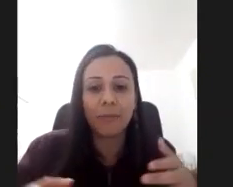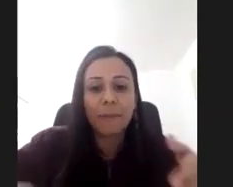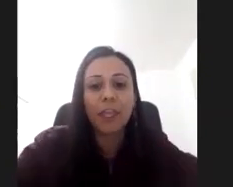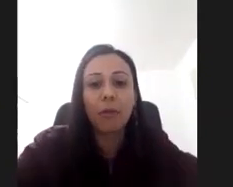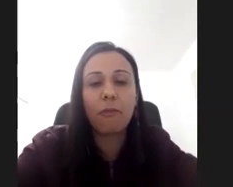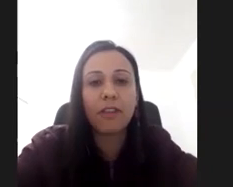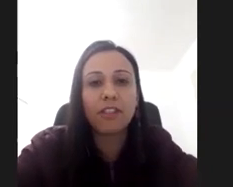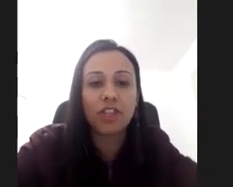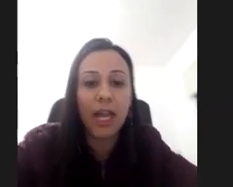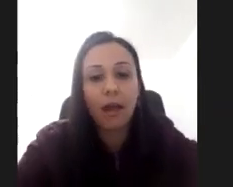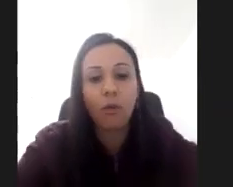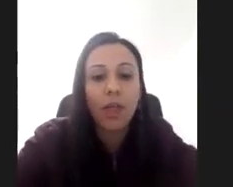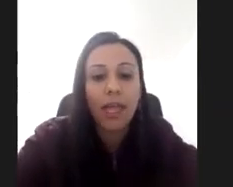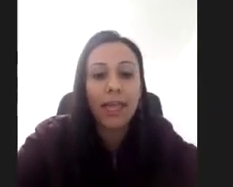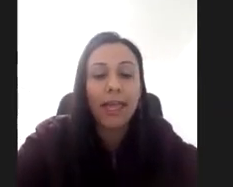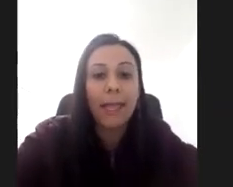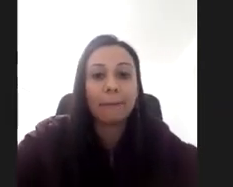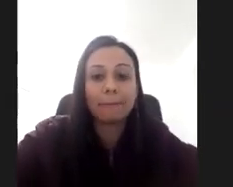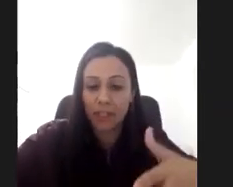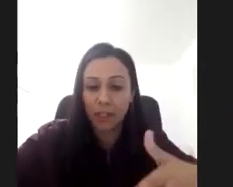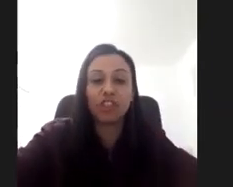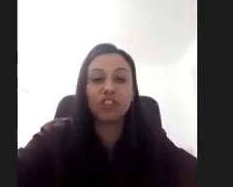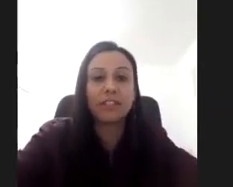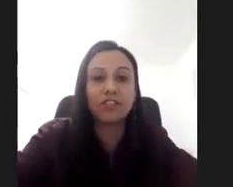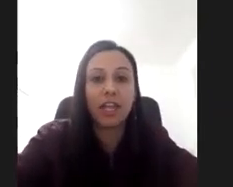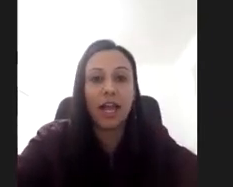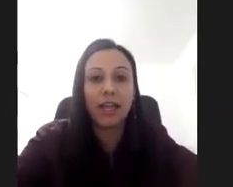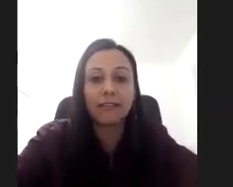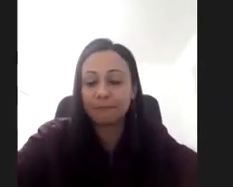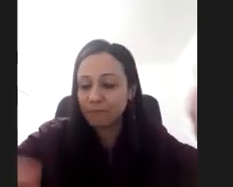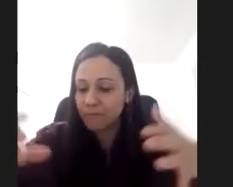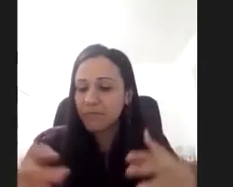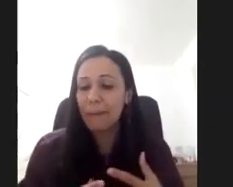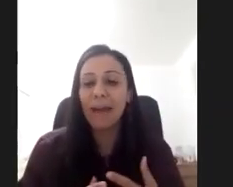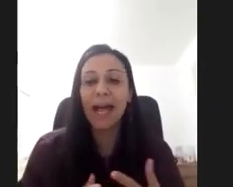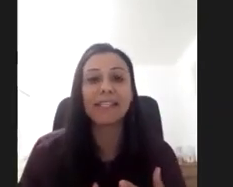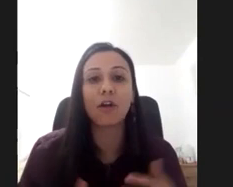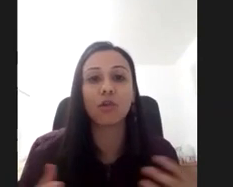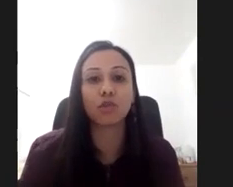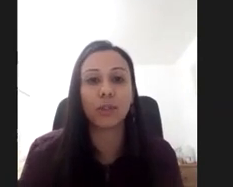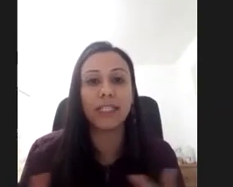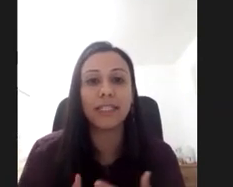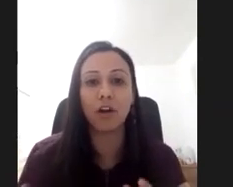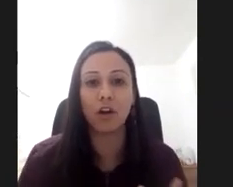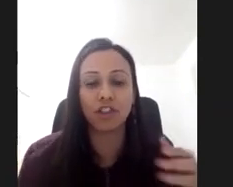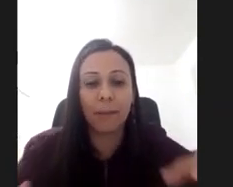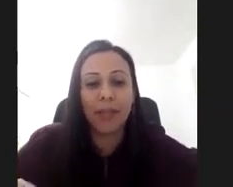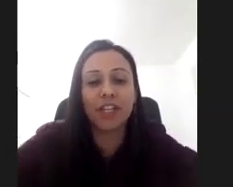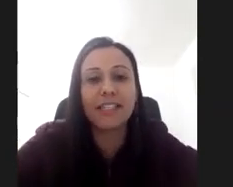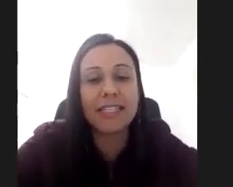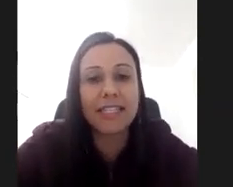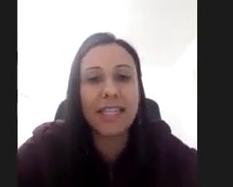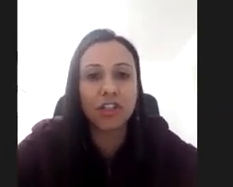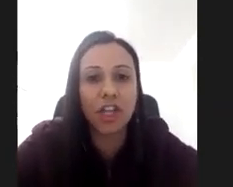necessário que o movimento sindical, que os dirigentes sindicais passem a construir